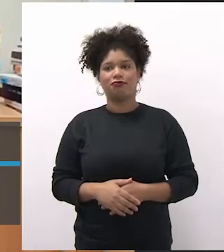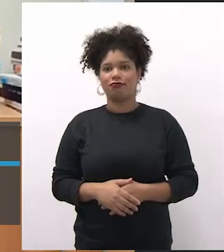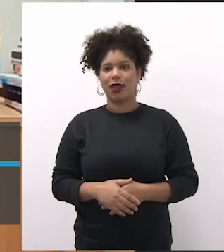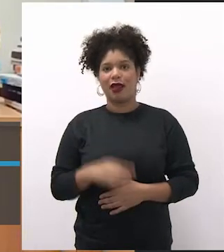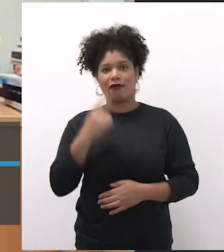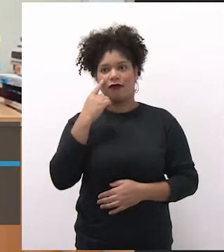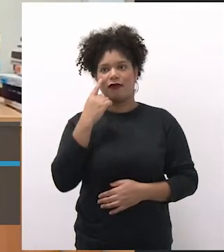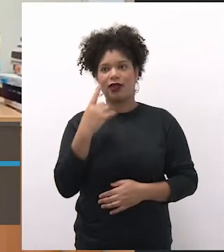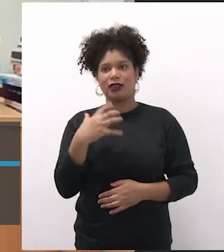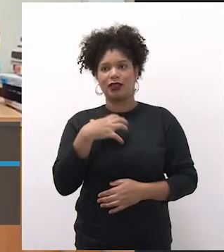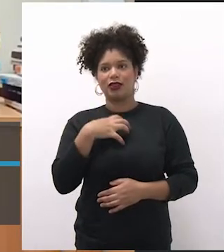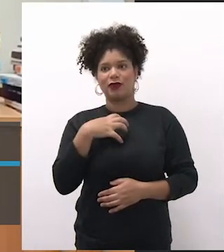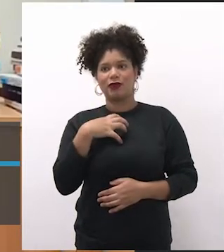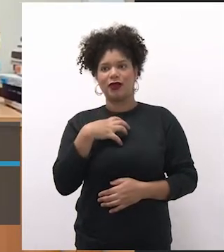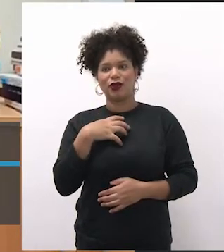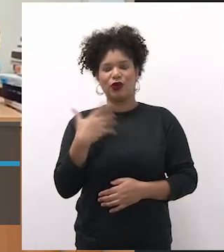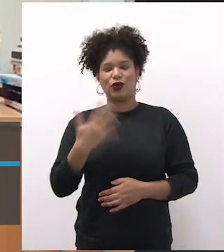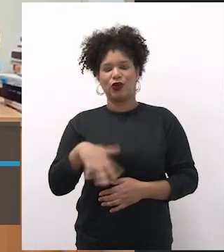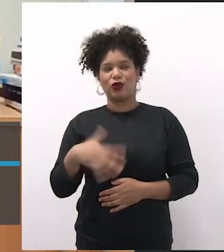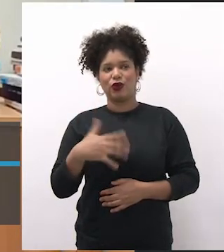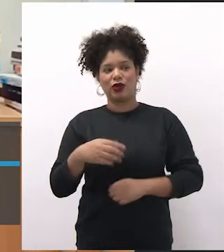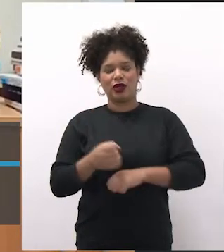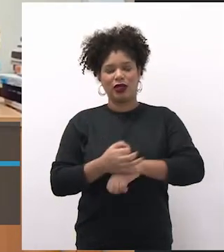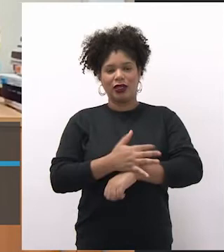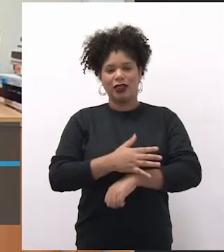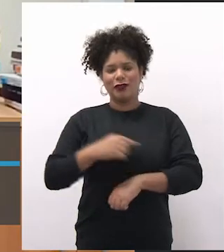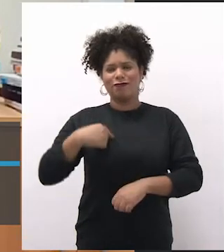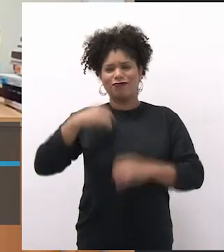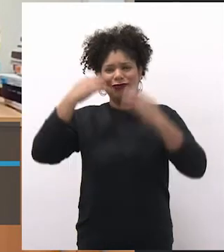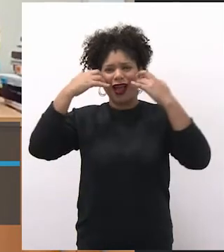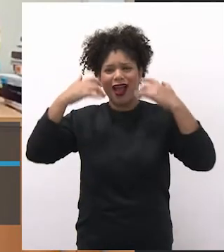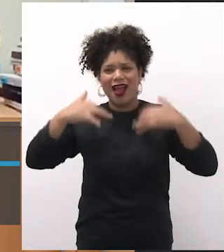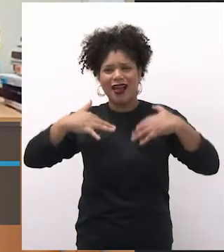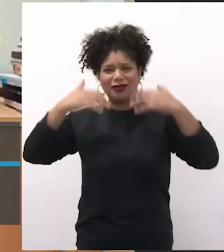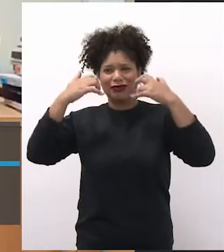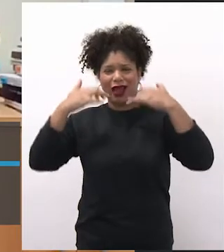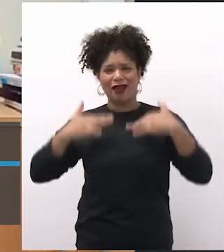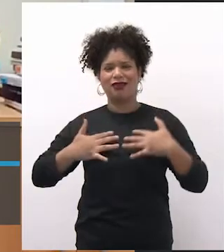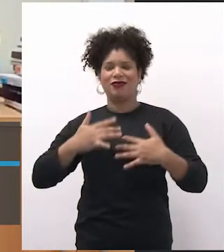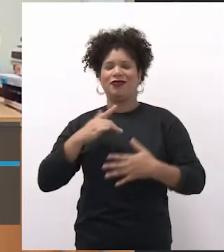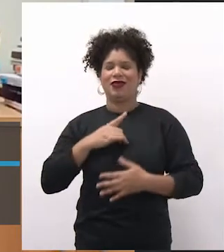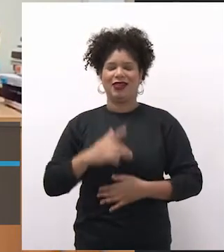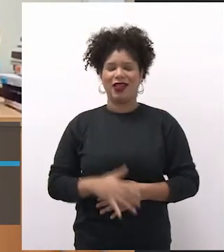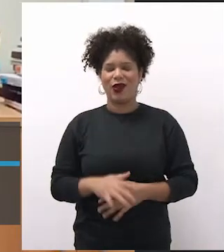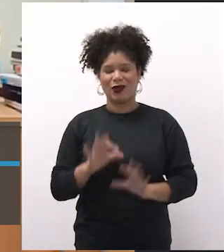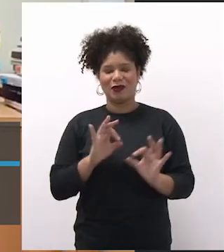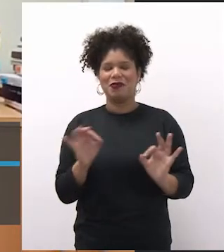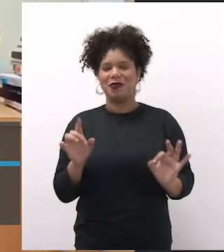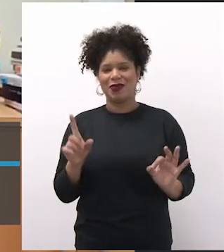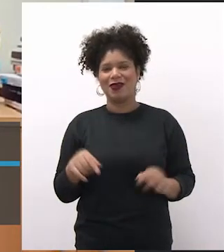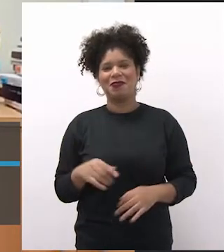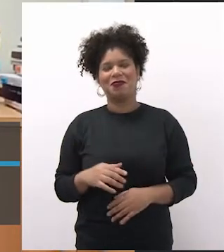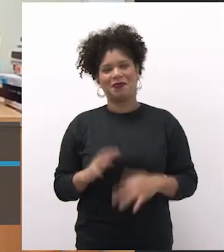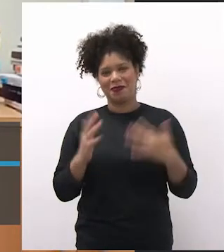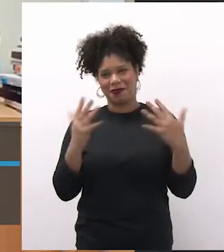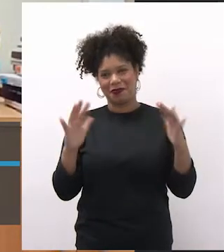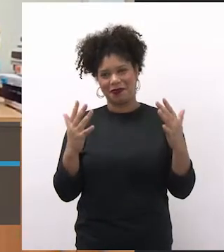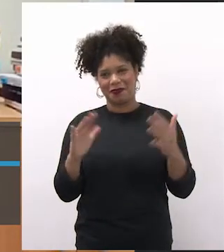ali aflorada também, né? A gente se emociona muito nos encontros. Muito bacana, gente,